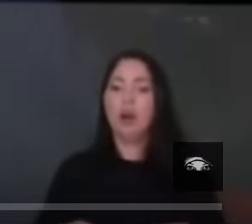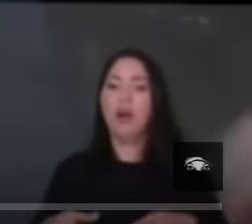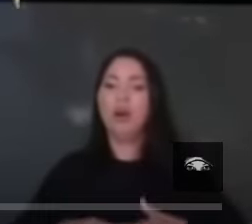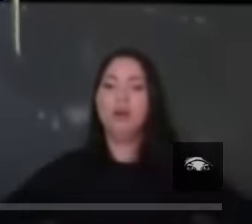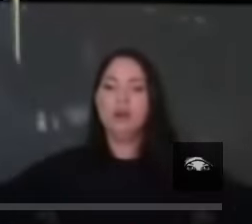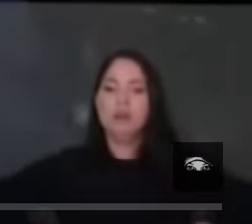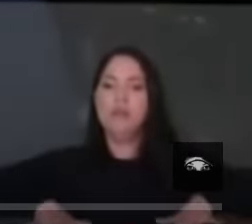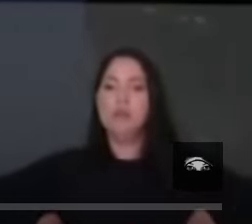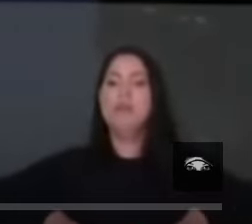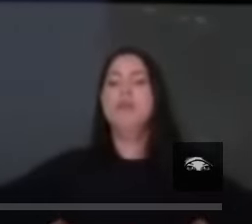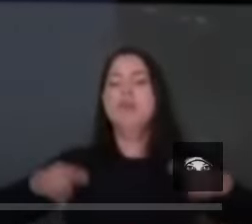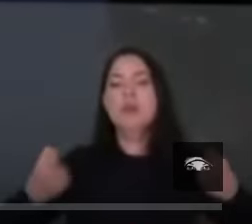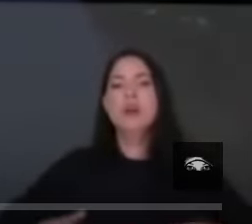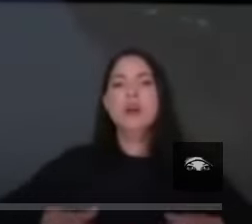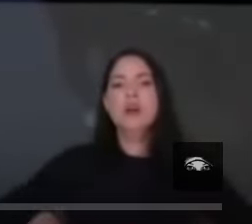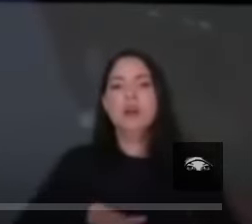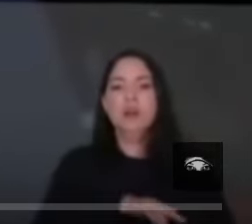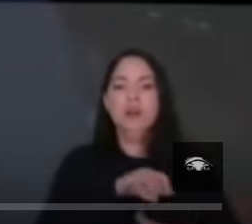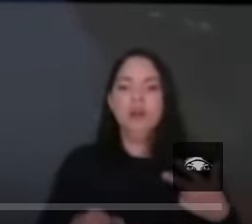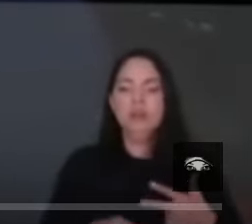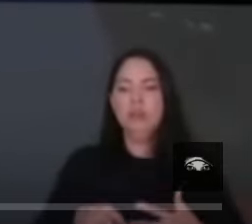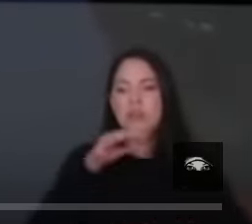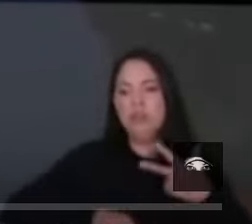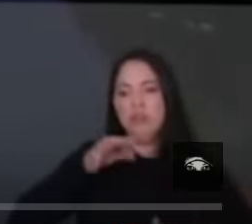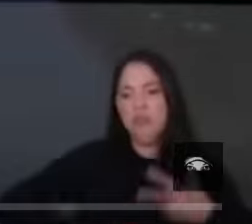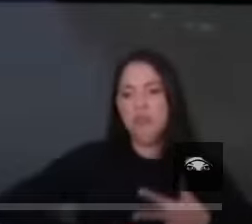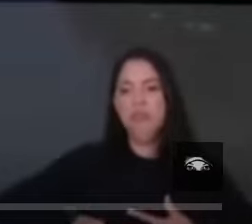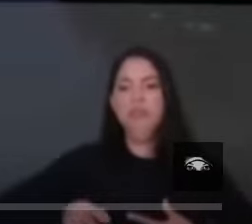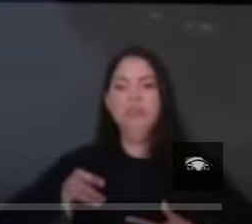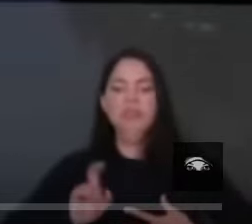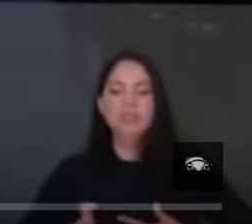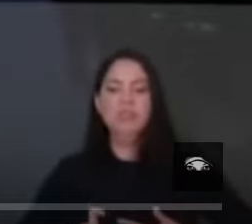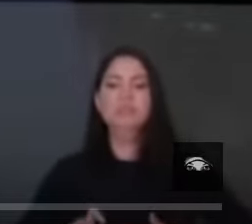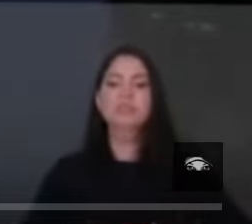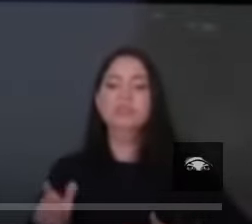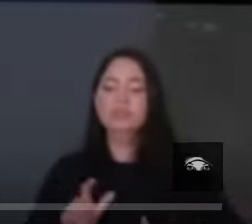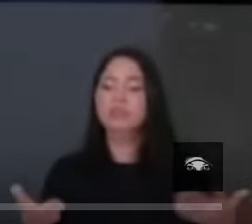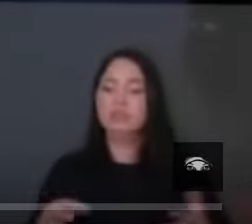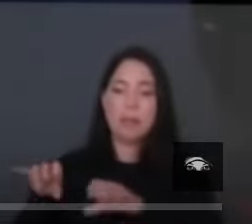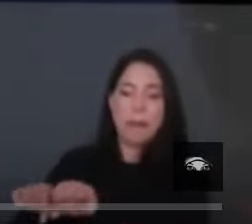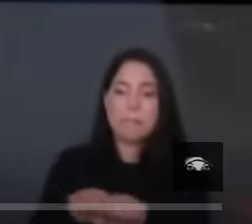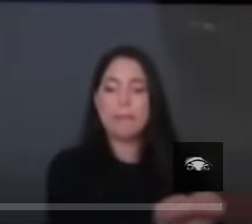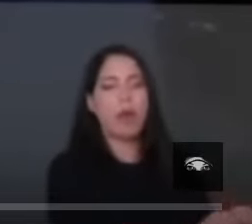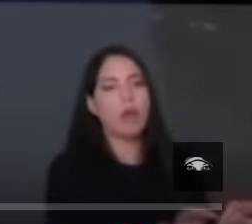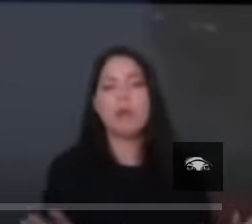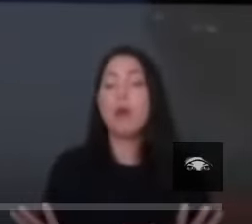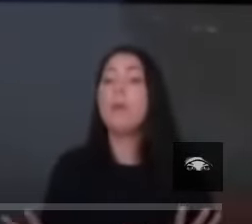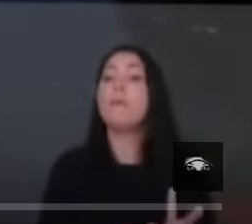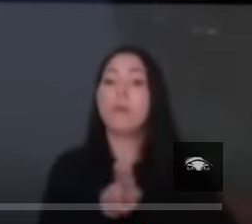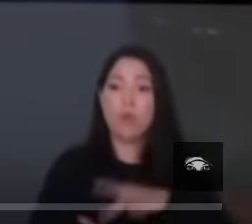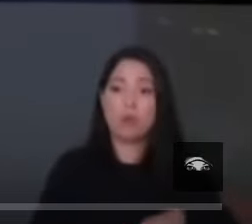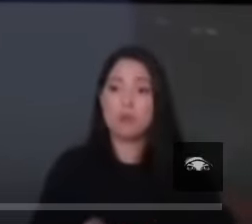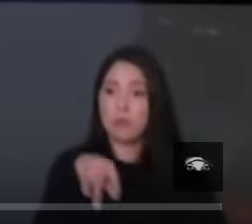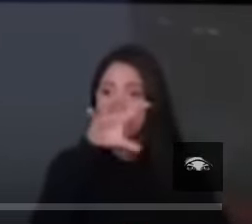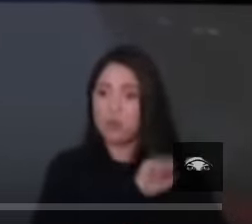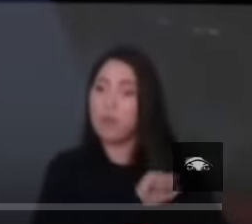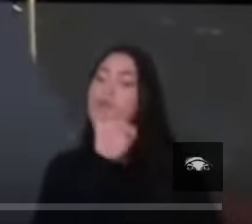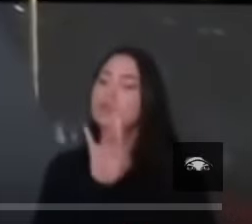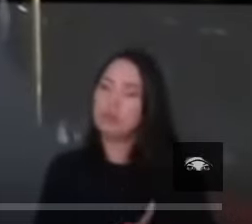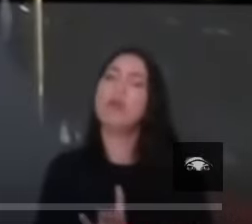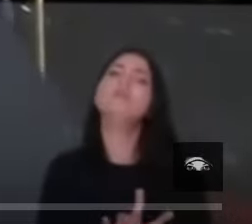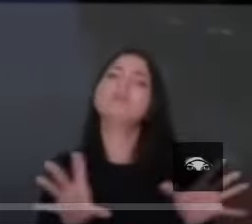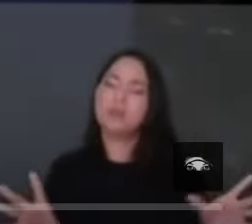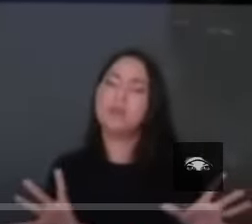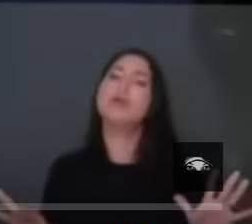do Palácio do Planalto e da Suprema Corte. Patriotas é quem sabe que o melhor regime para todos os brasileiros é o regime democrático, pois